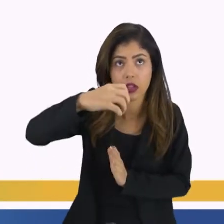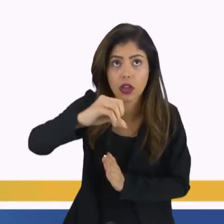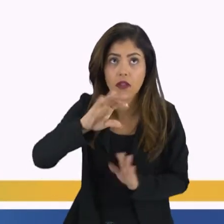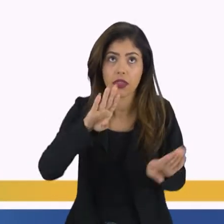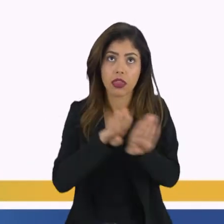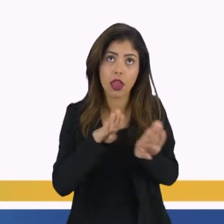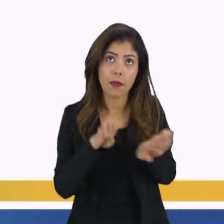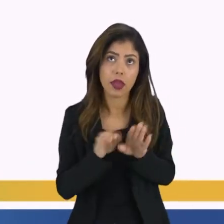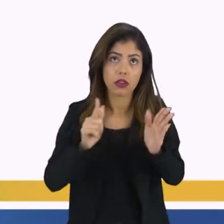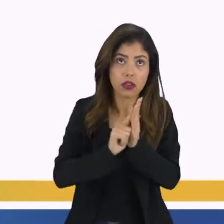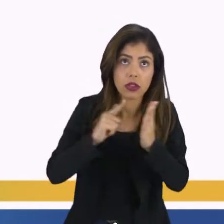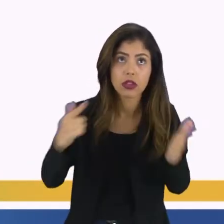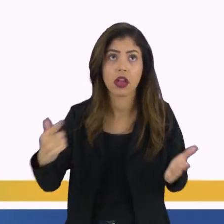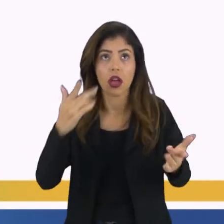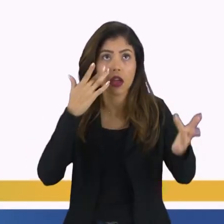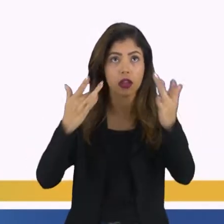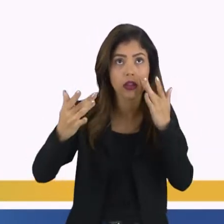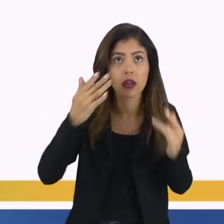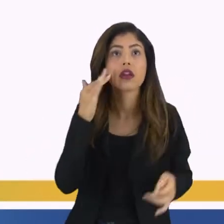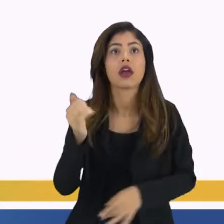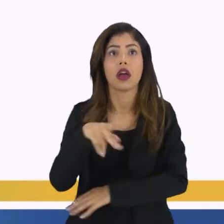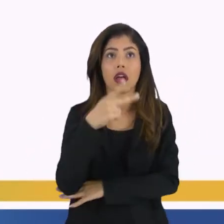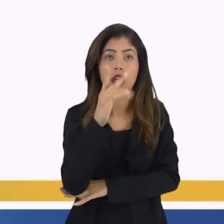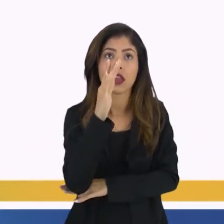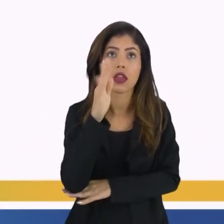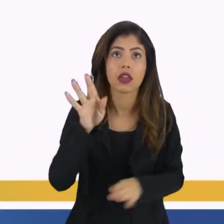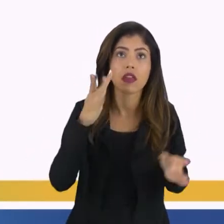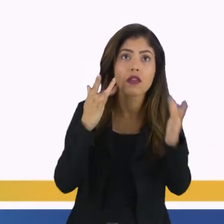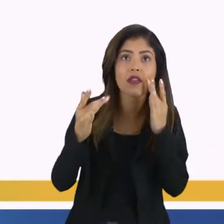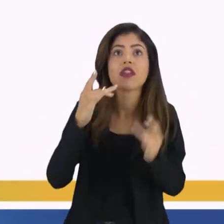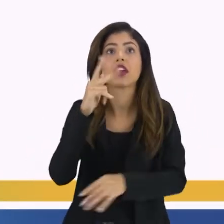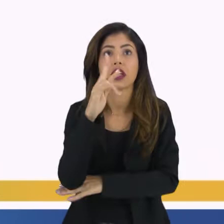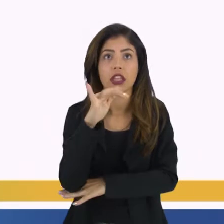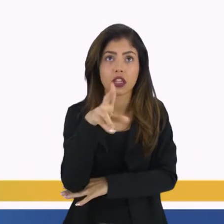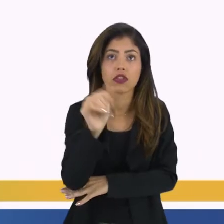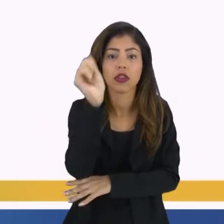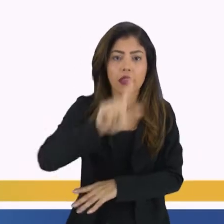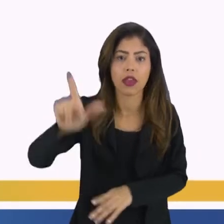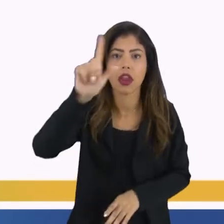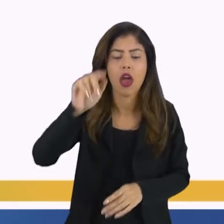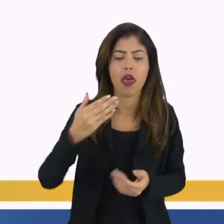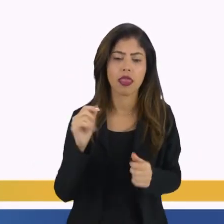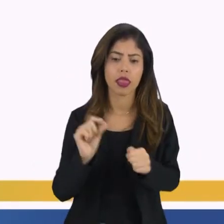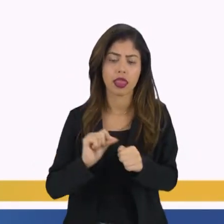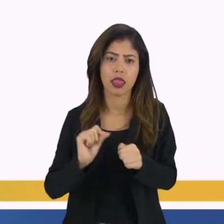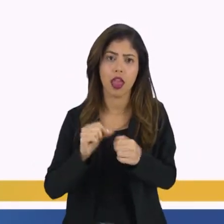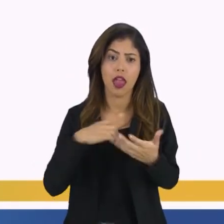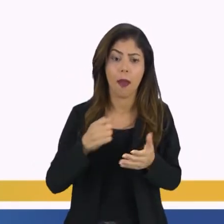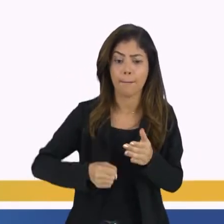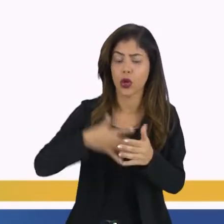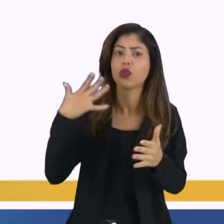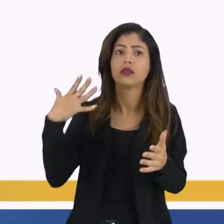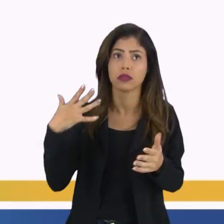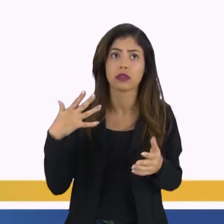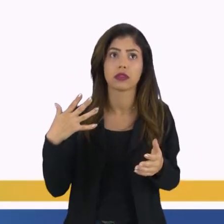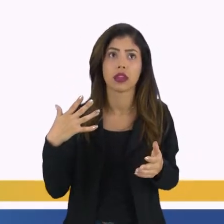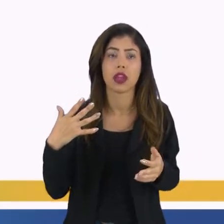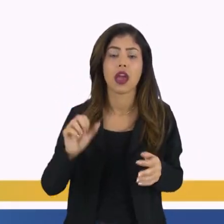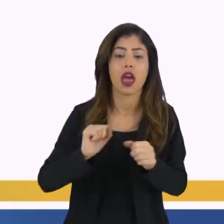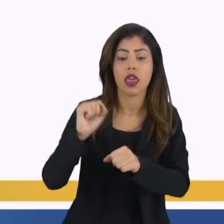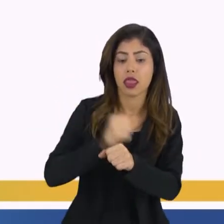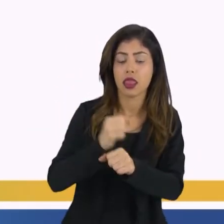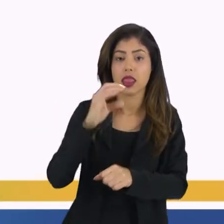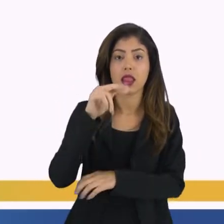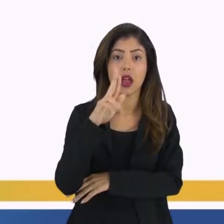também jornalista, teatrólogo, crítico de teatro e crítico literário. Então a gente tem uma produção muito vasta da obra desse autor, né?